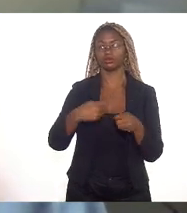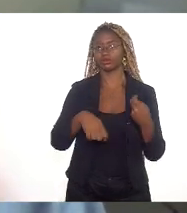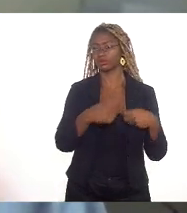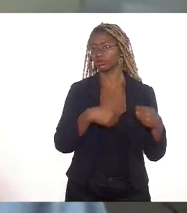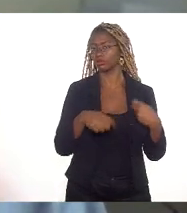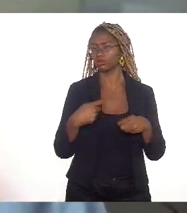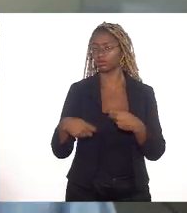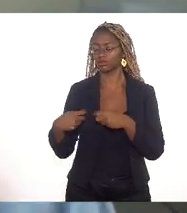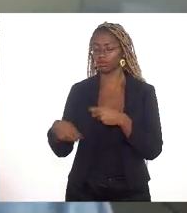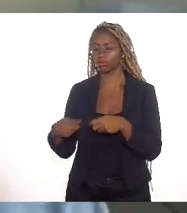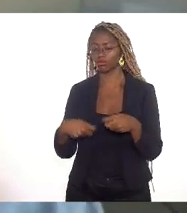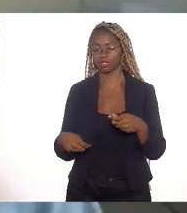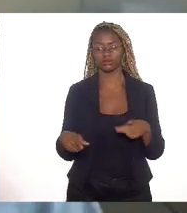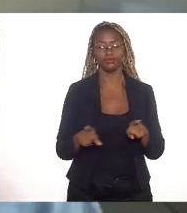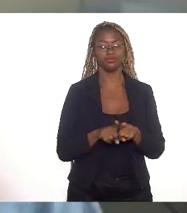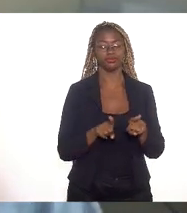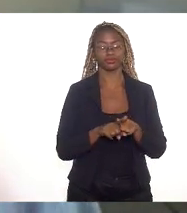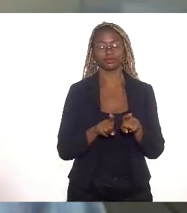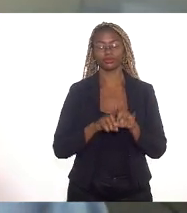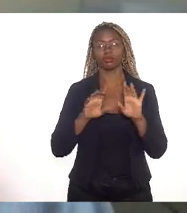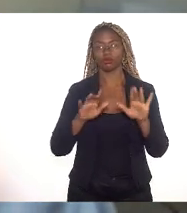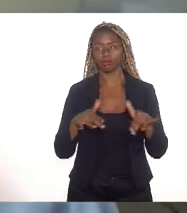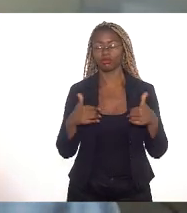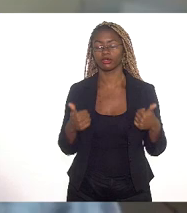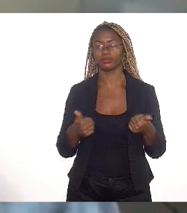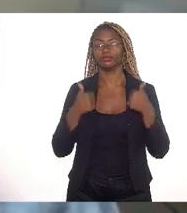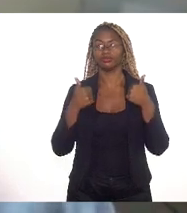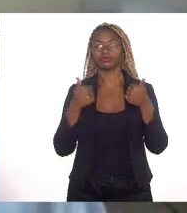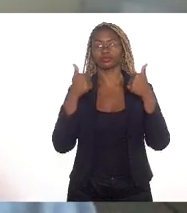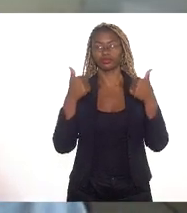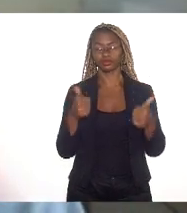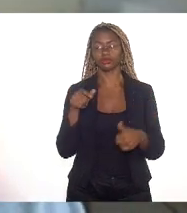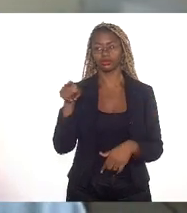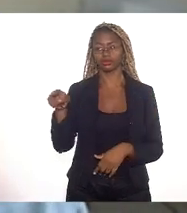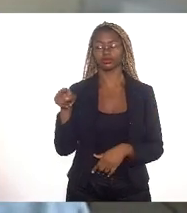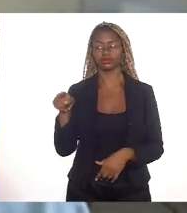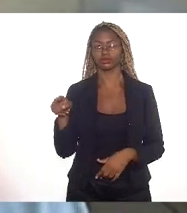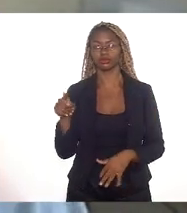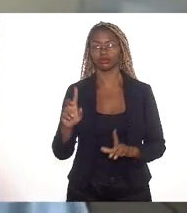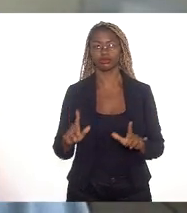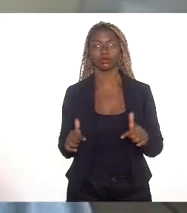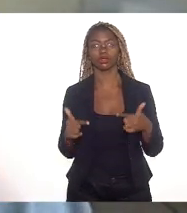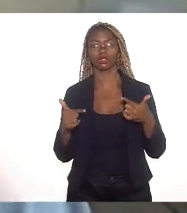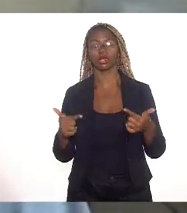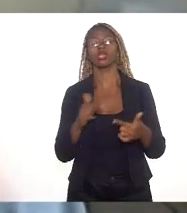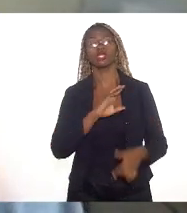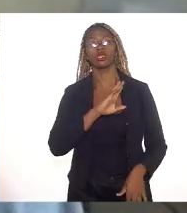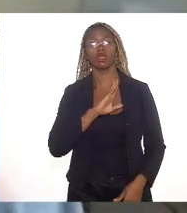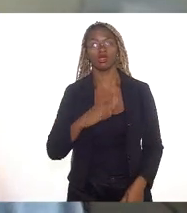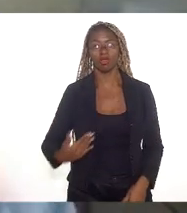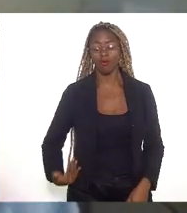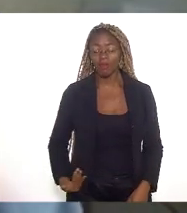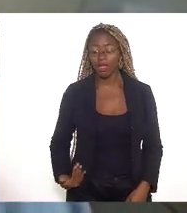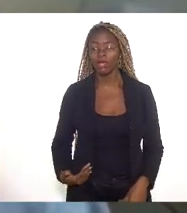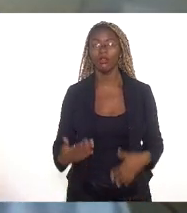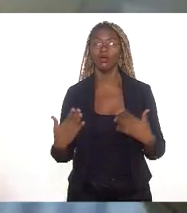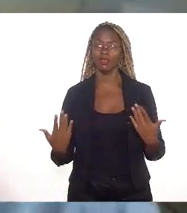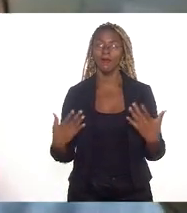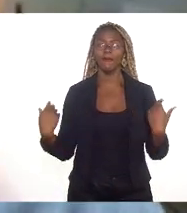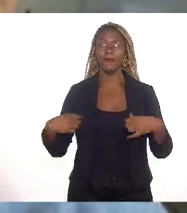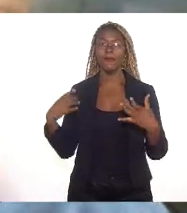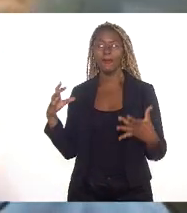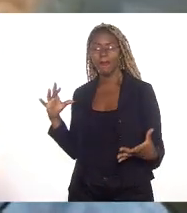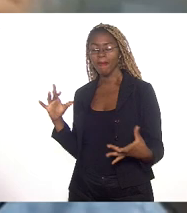né, e da melhoria da máquina pública, ele vai ter que estar linkado